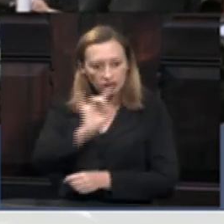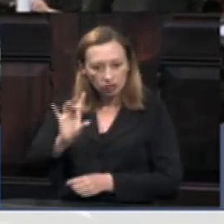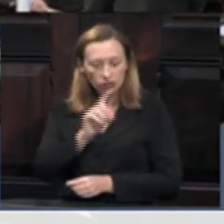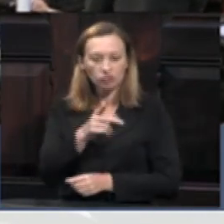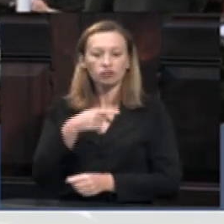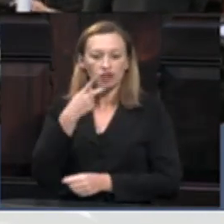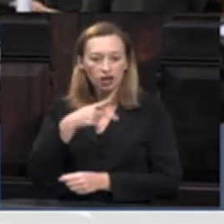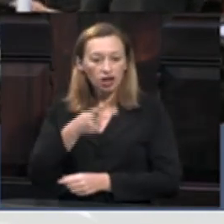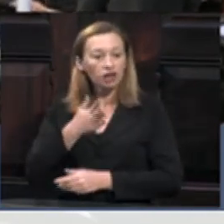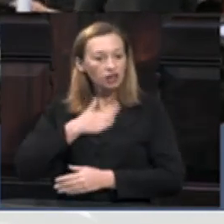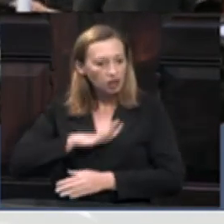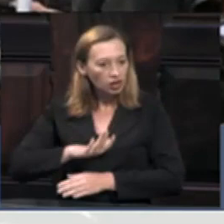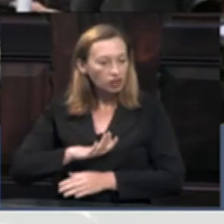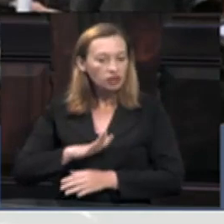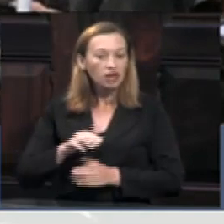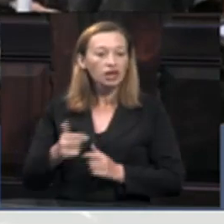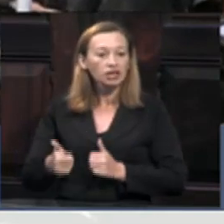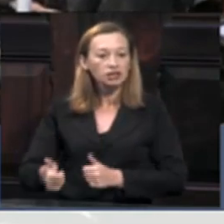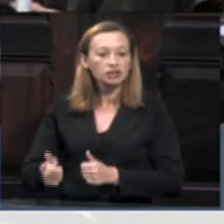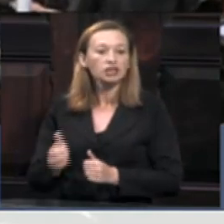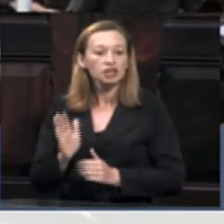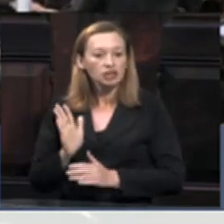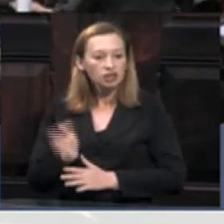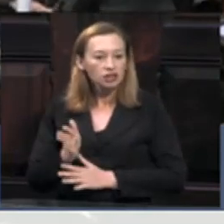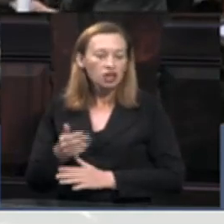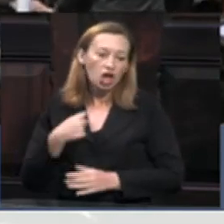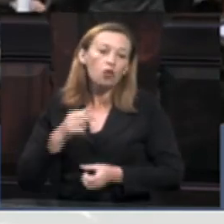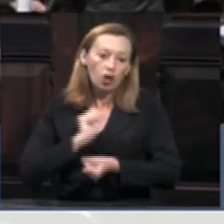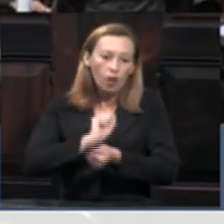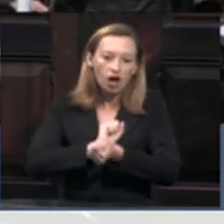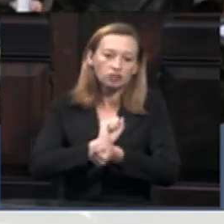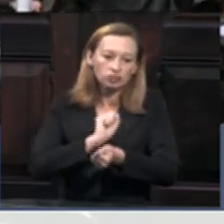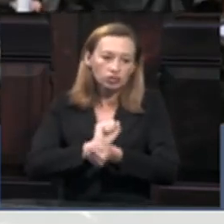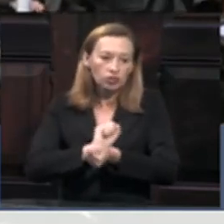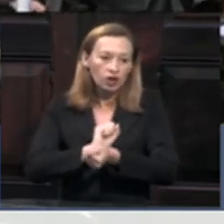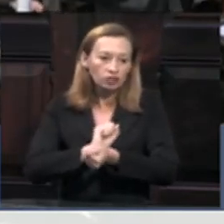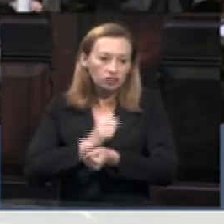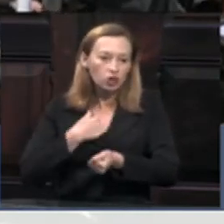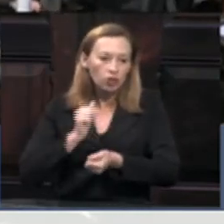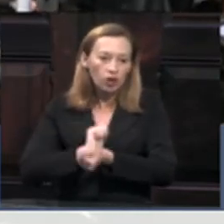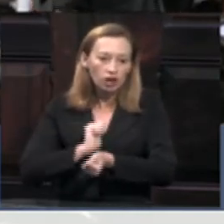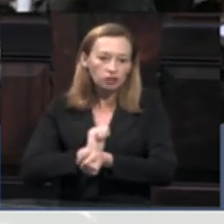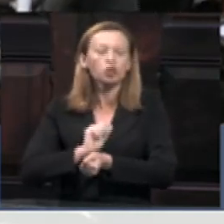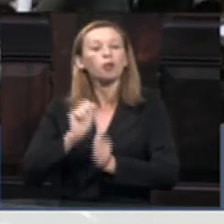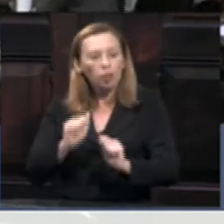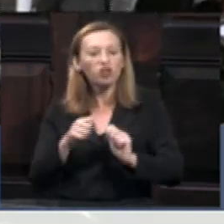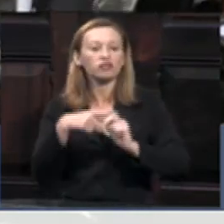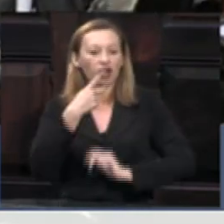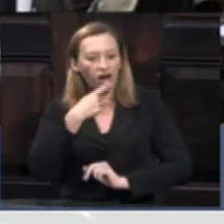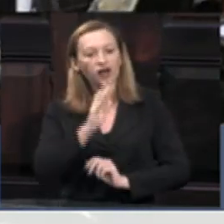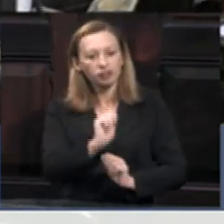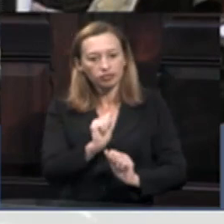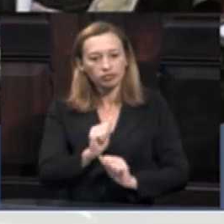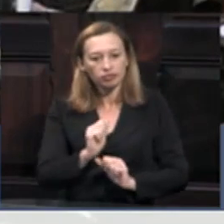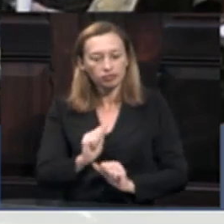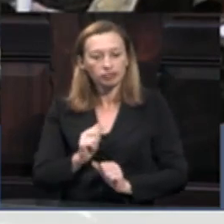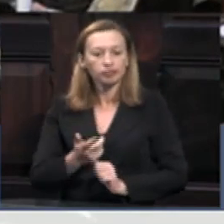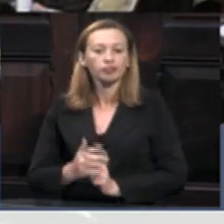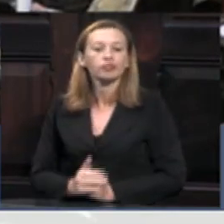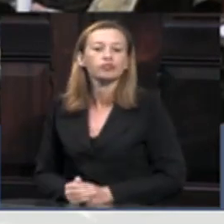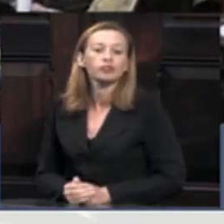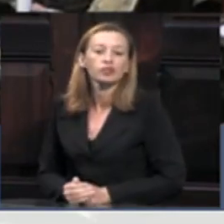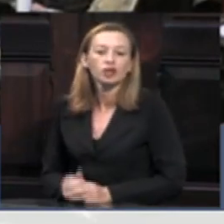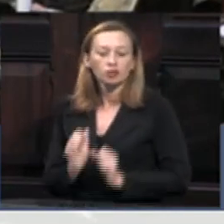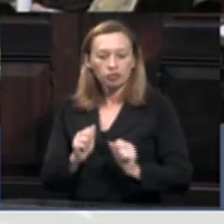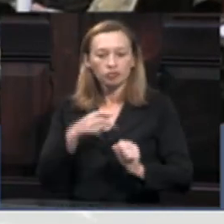de Vossa Excelência. Ela estava atrás de Vossa Excelência. Não tem problema não, eu aguardo. Ainda não falei. Tá bom. Seguir a... Não, pode falar. Deputada